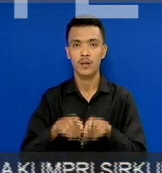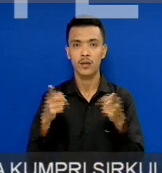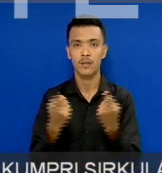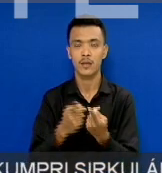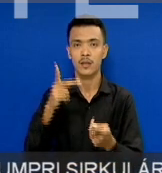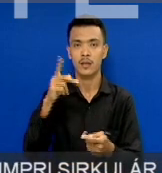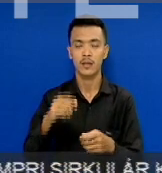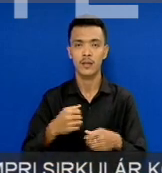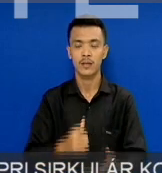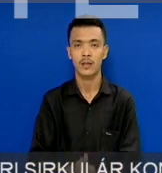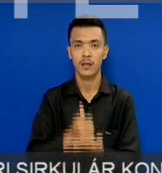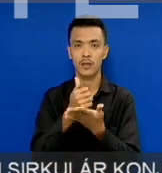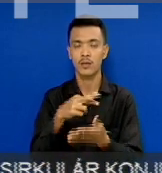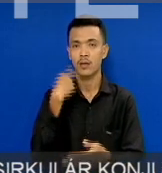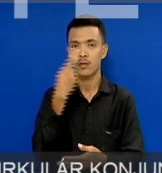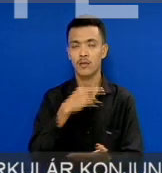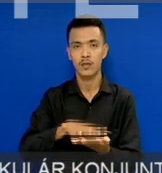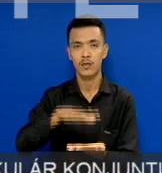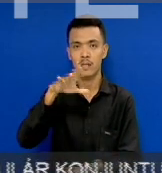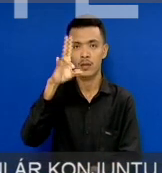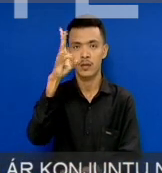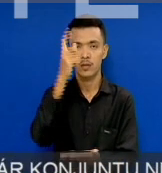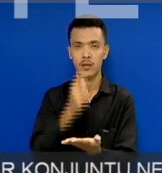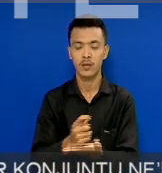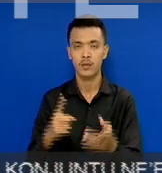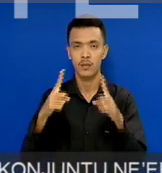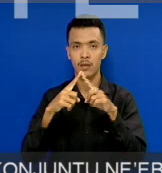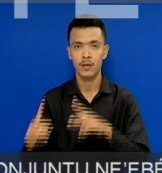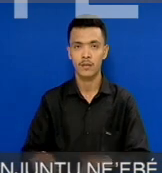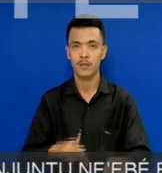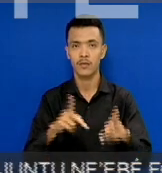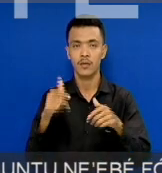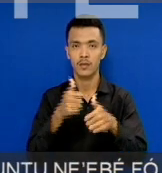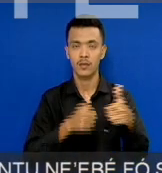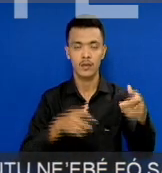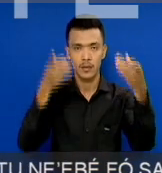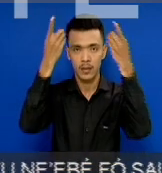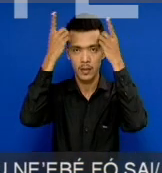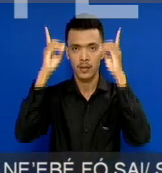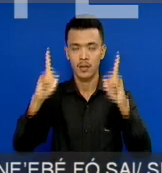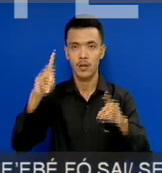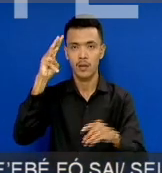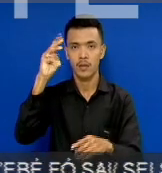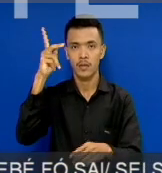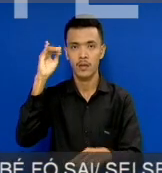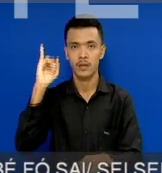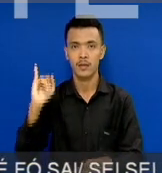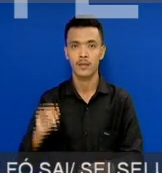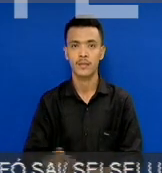Empresa Kreatif Furak Seihalo Intervenção Foz Tonelada Rihungido Resim para Público, ter decisão Ministério Comércio e